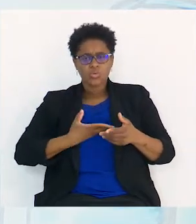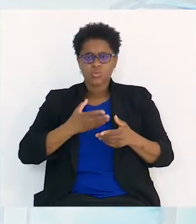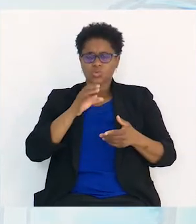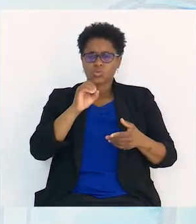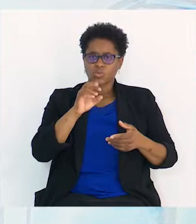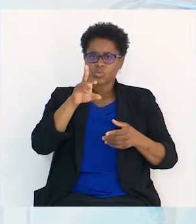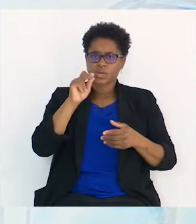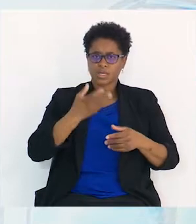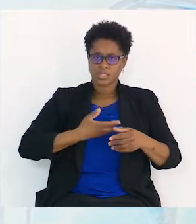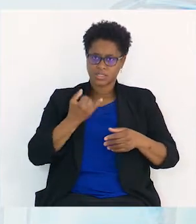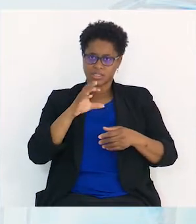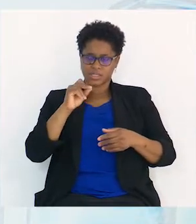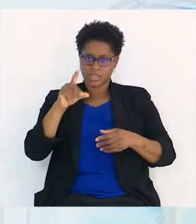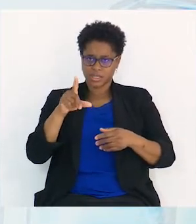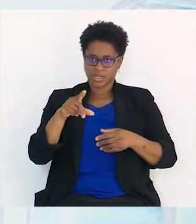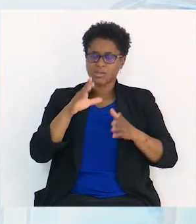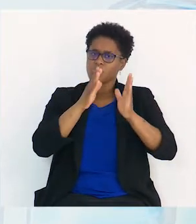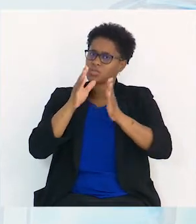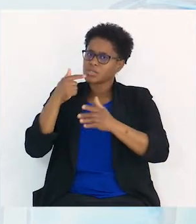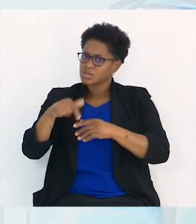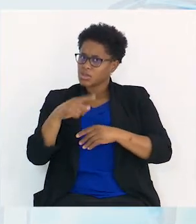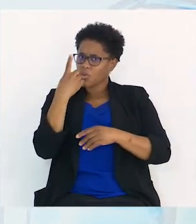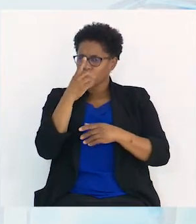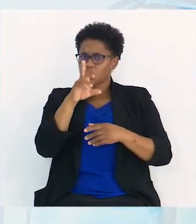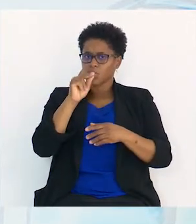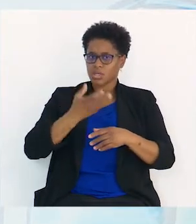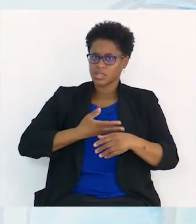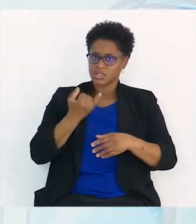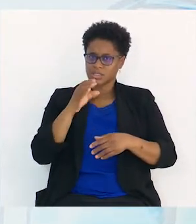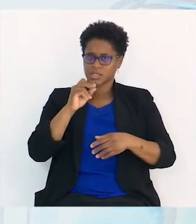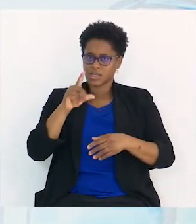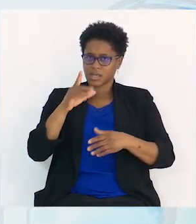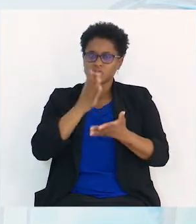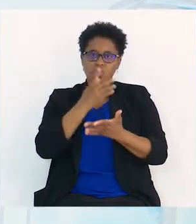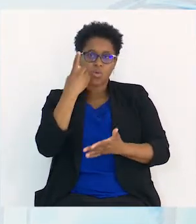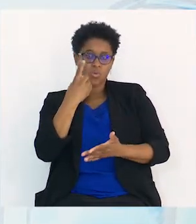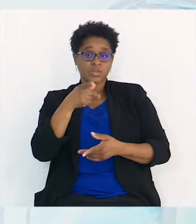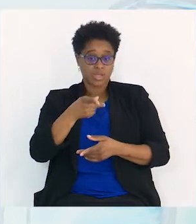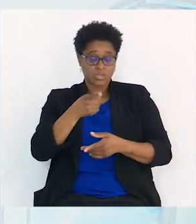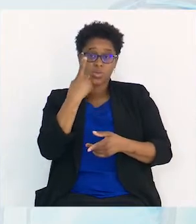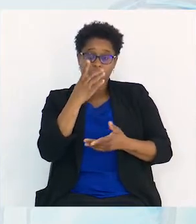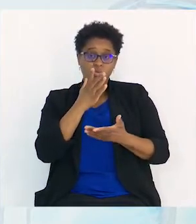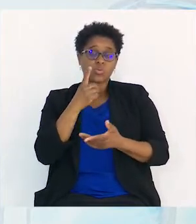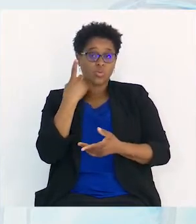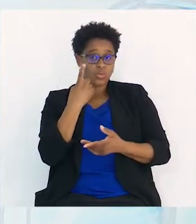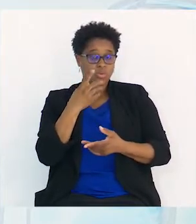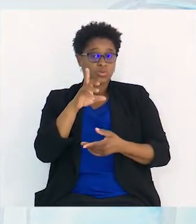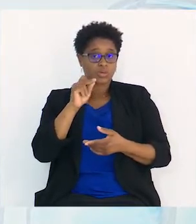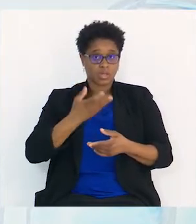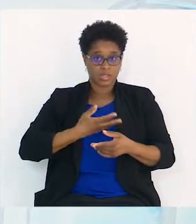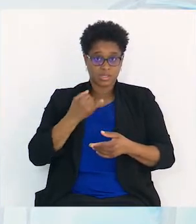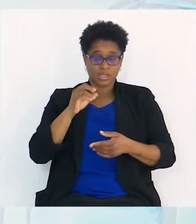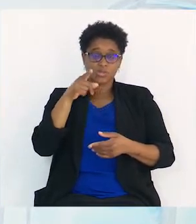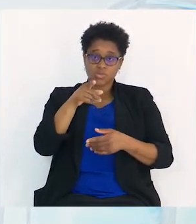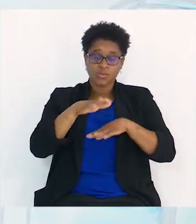derivação é o processo que tem um único radical, só um. E desse único radical tu vais fazendo um conjunto